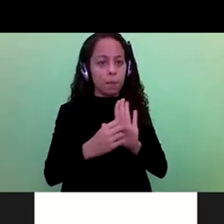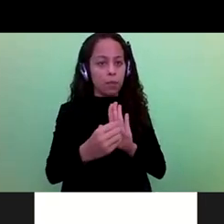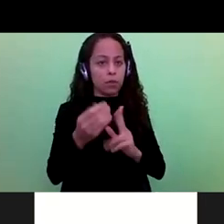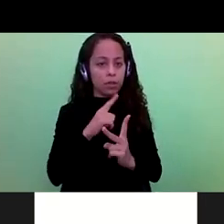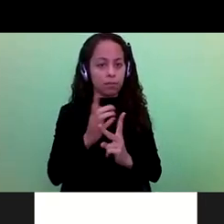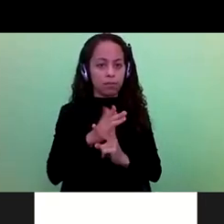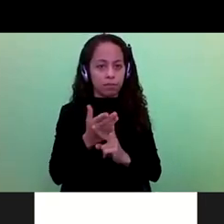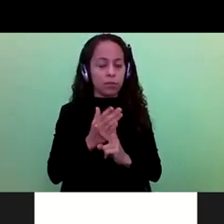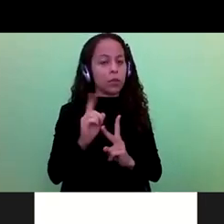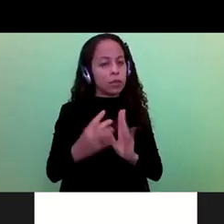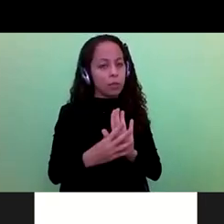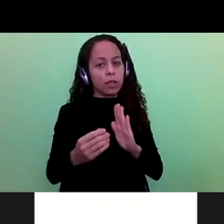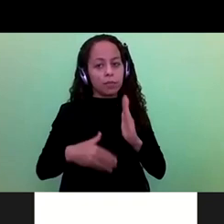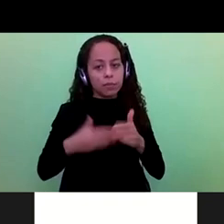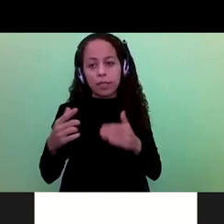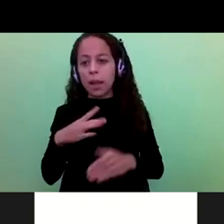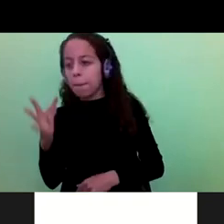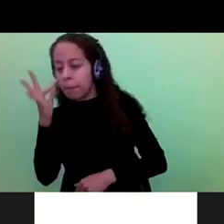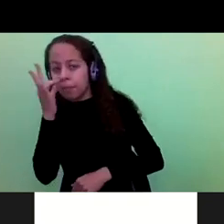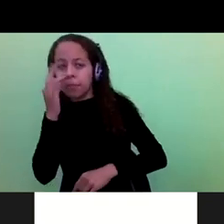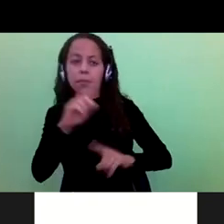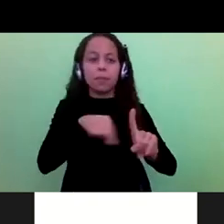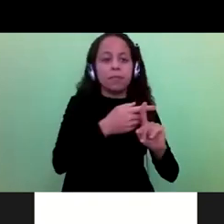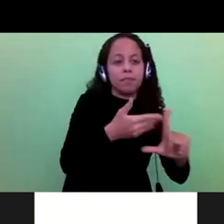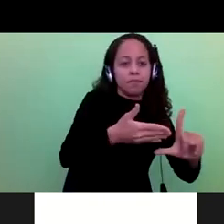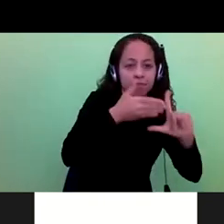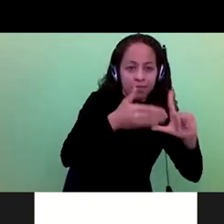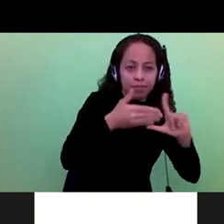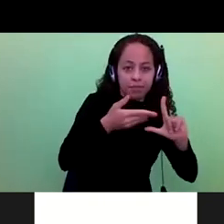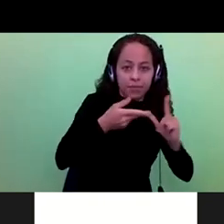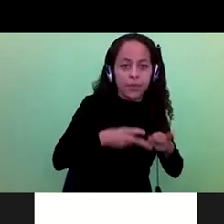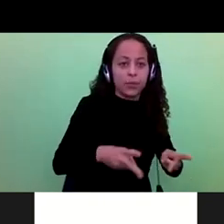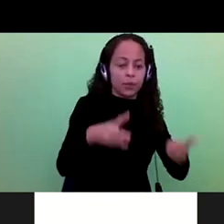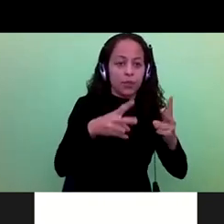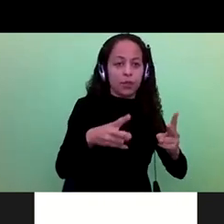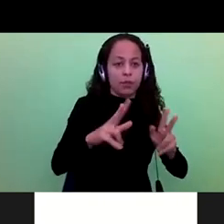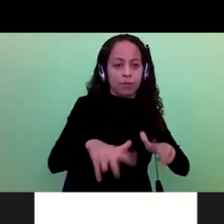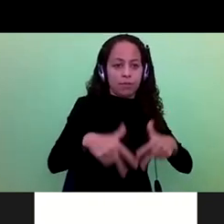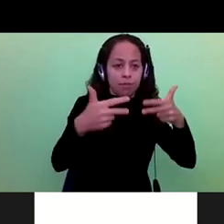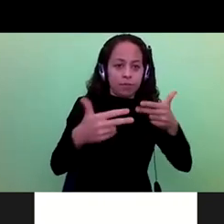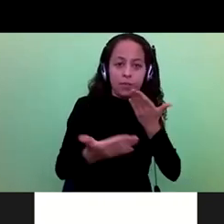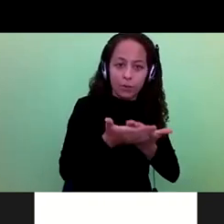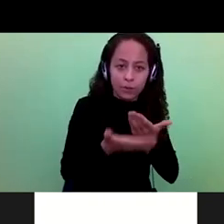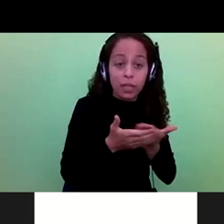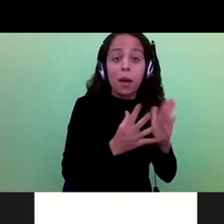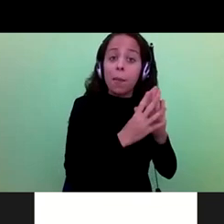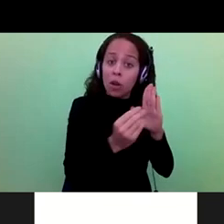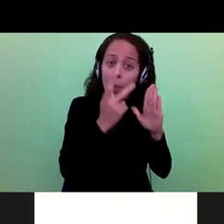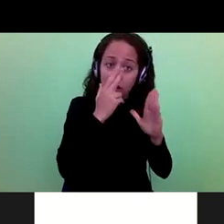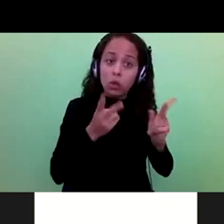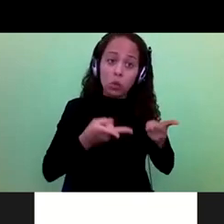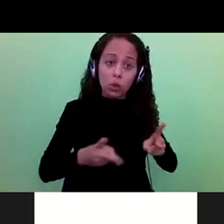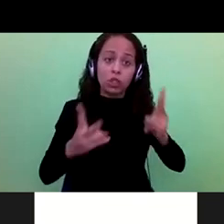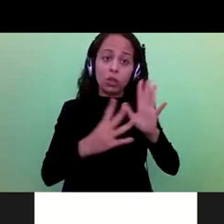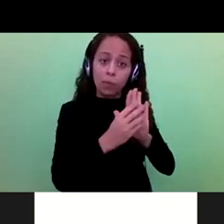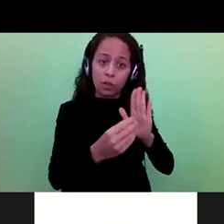modelo potencial, é um modelo que tende a permanecer na revisão dos nossos projetos pedagógicos,